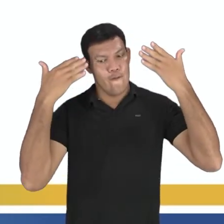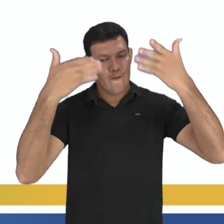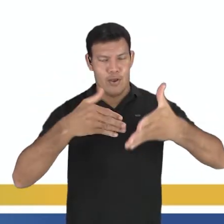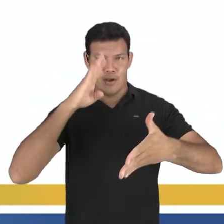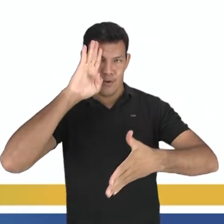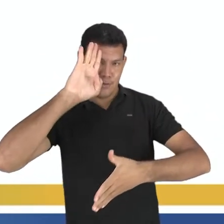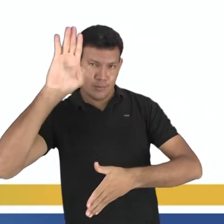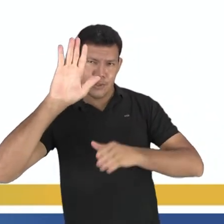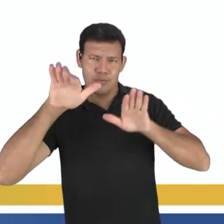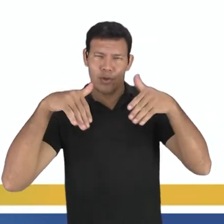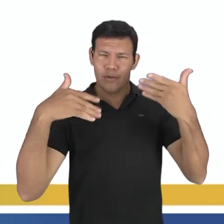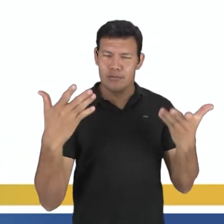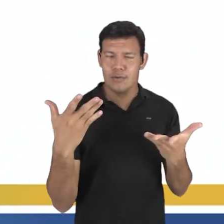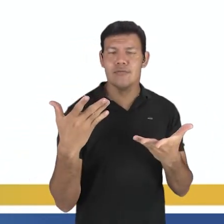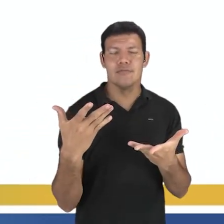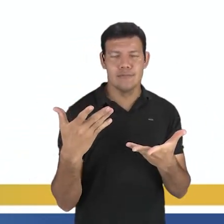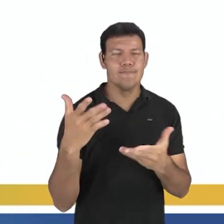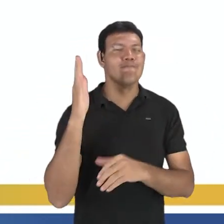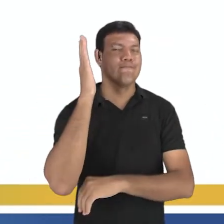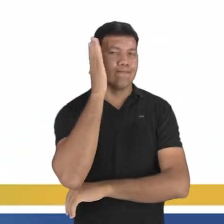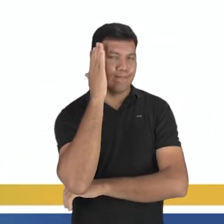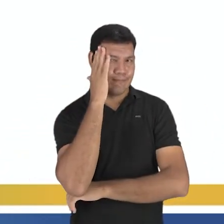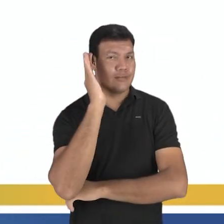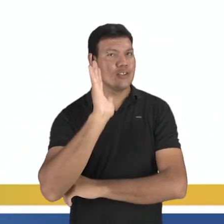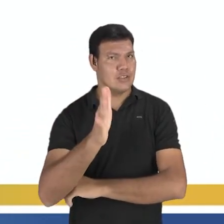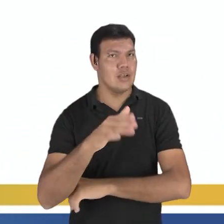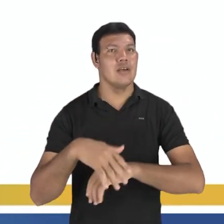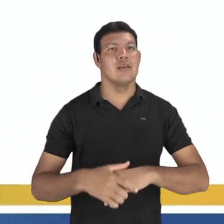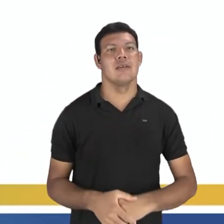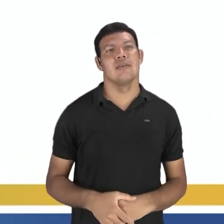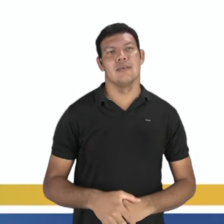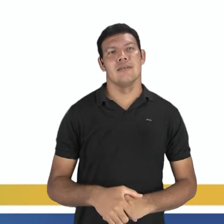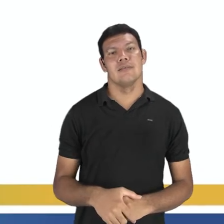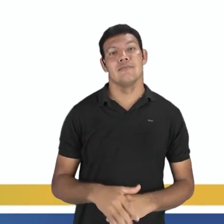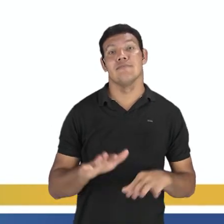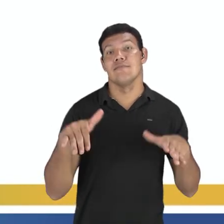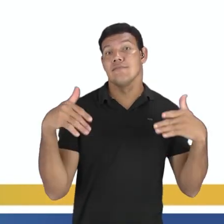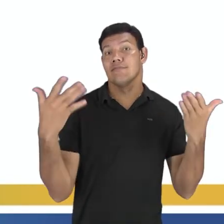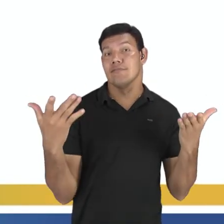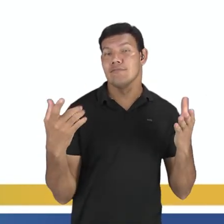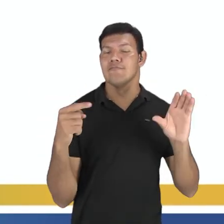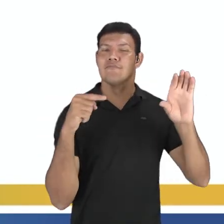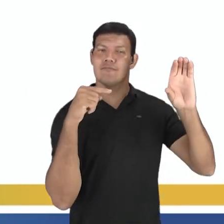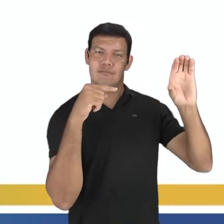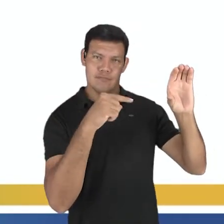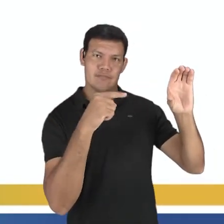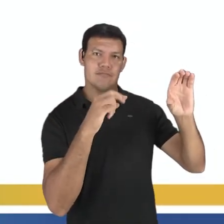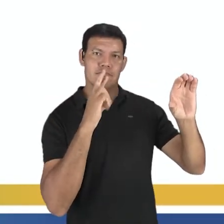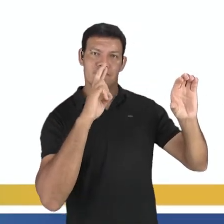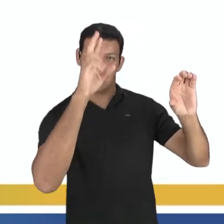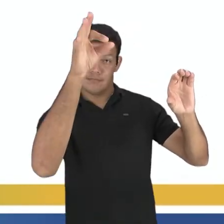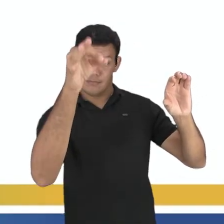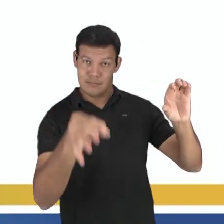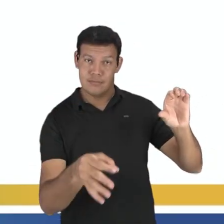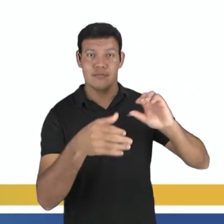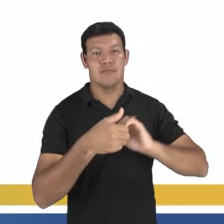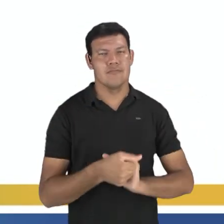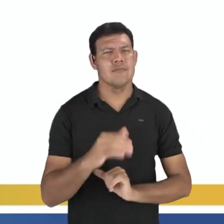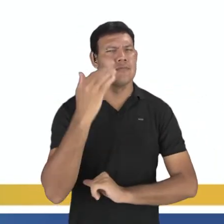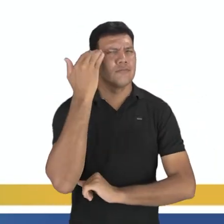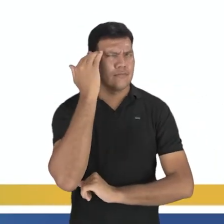ideia central dele. Vamos verificar qual a resposta correta? Sobre o cacaueiro, isso